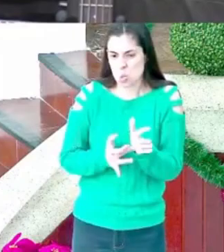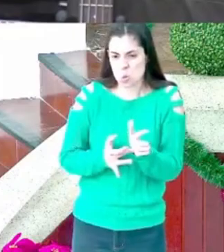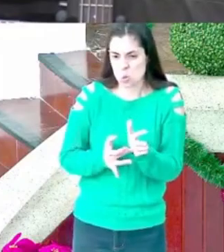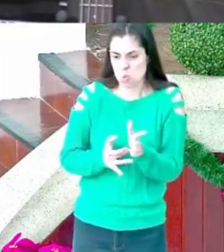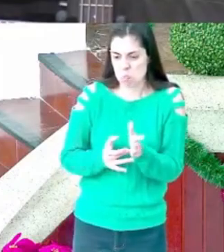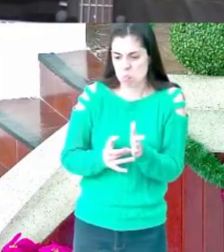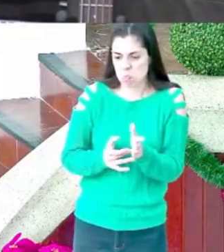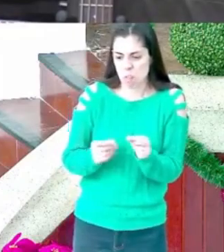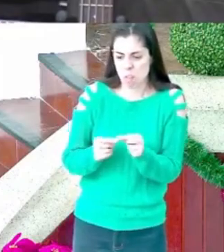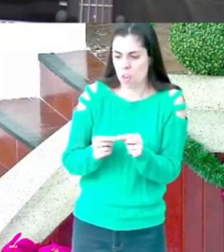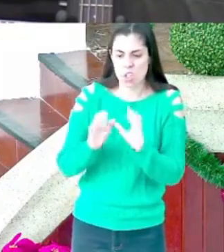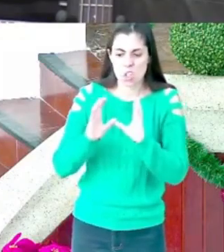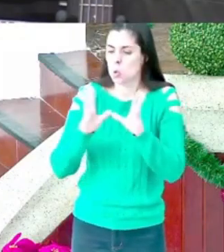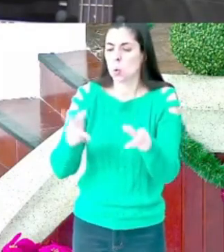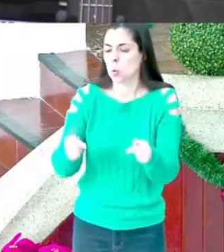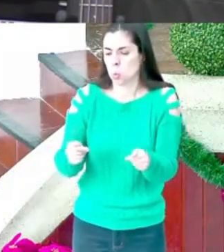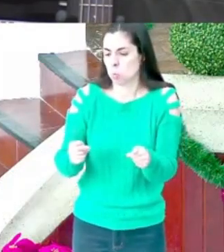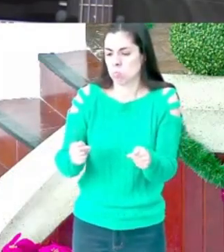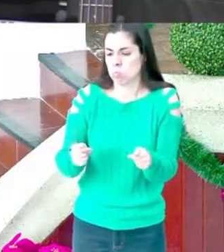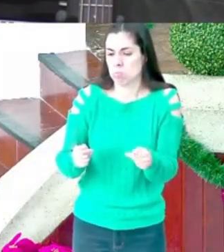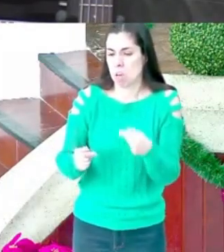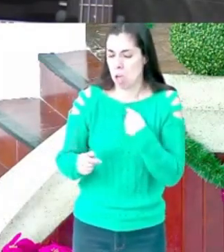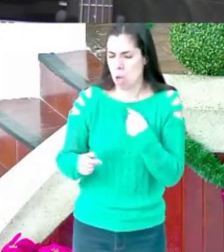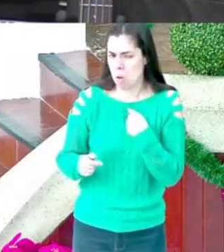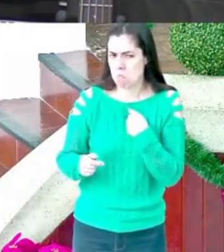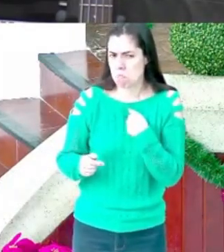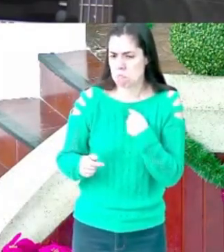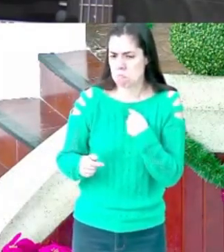esse exercício espiritual diário.